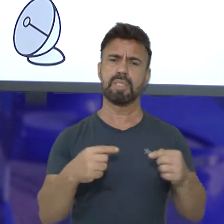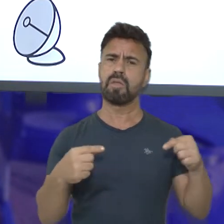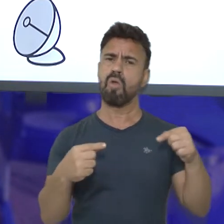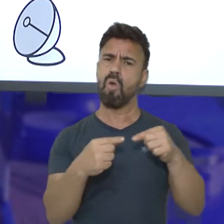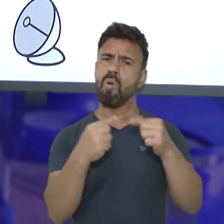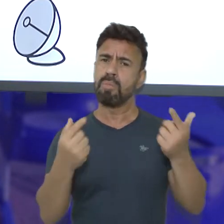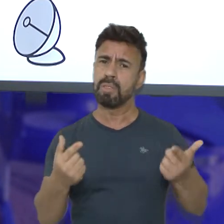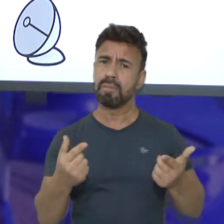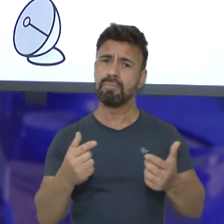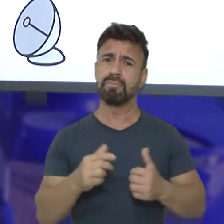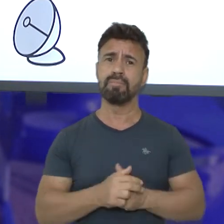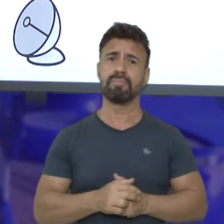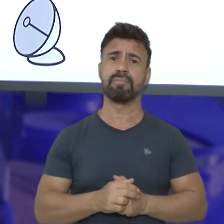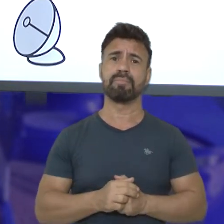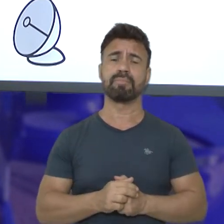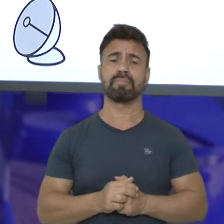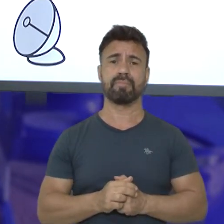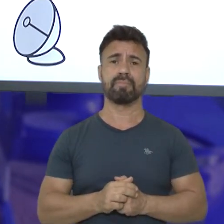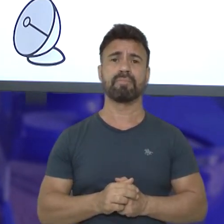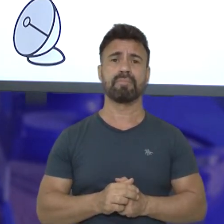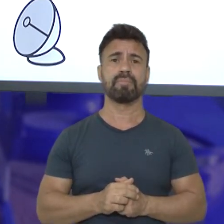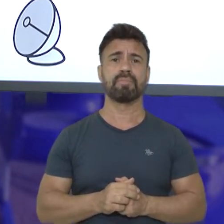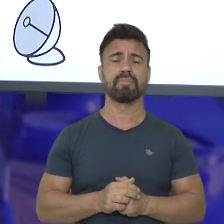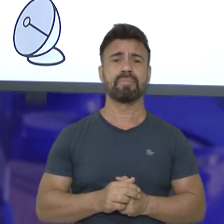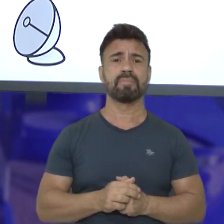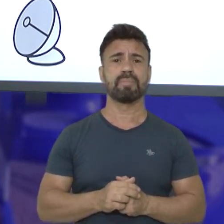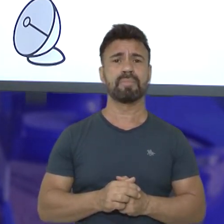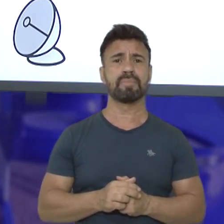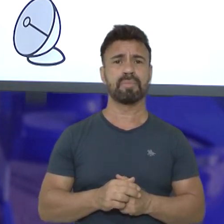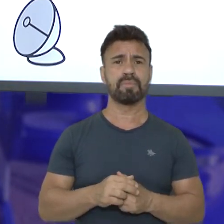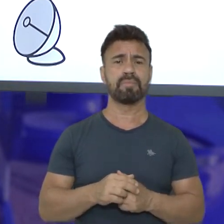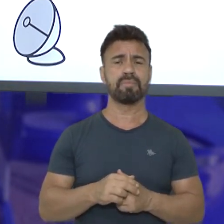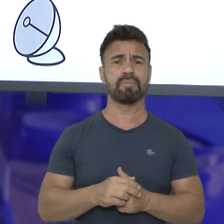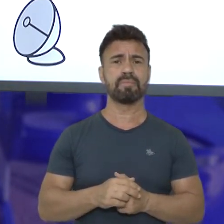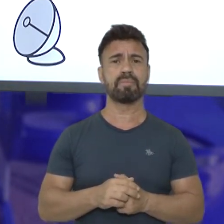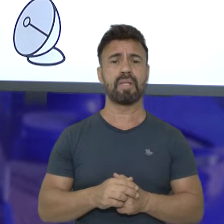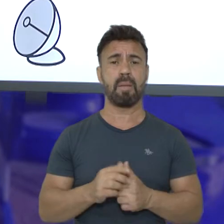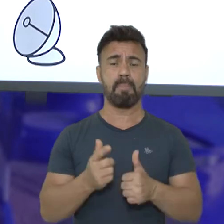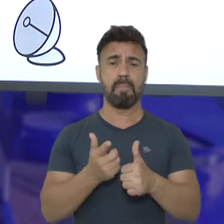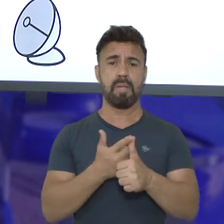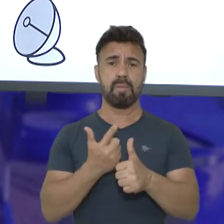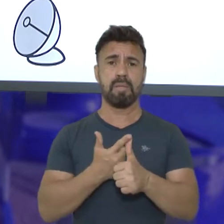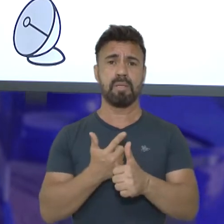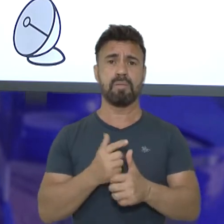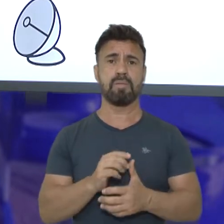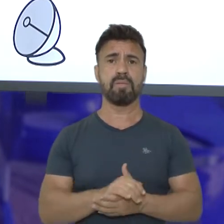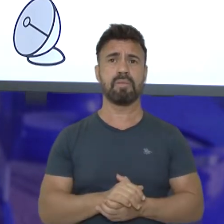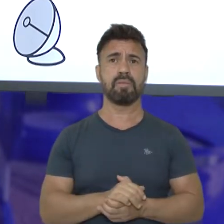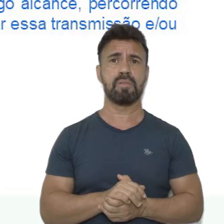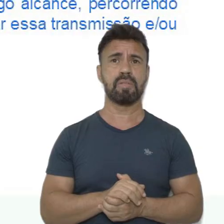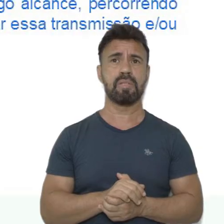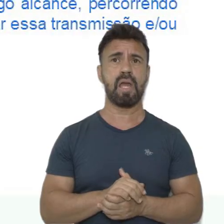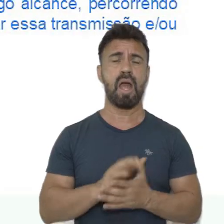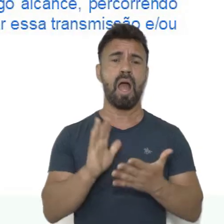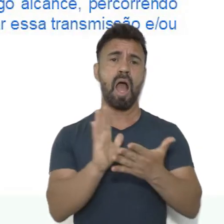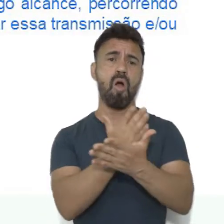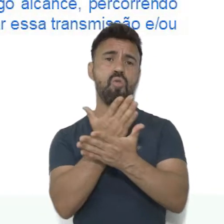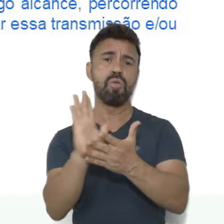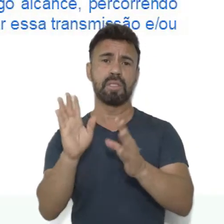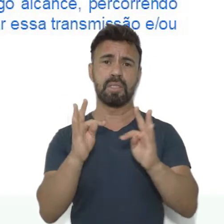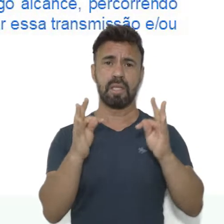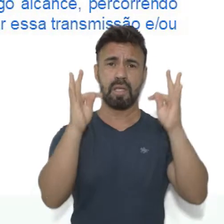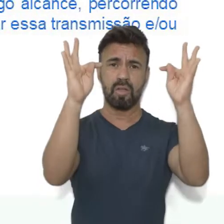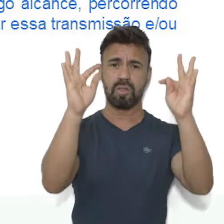que a gente está trazendo e fazer aí as devidas correções. Primeiramente ele diz assim: algumas tecnologias